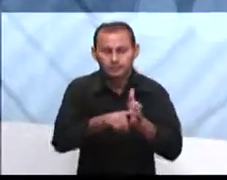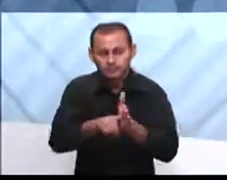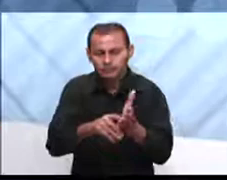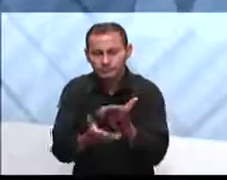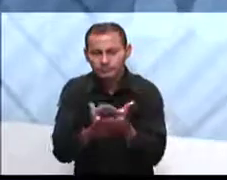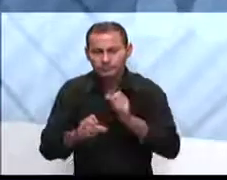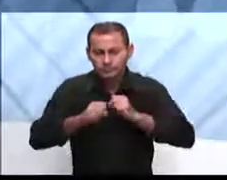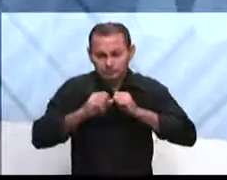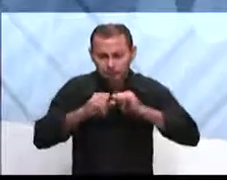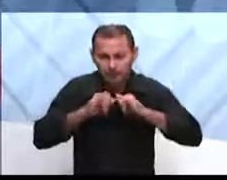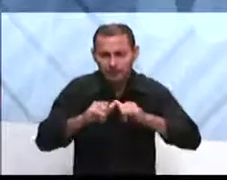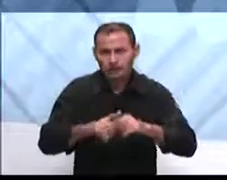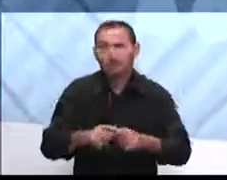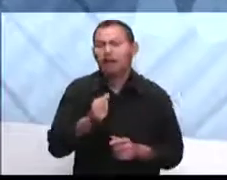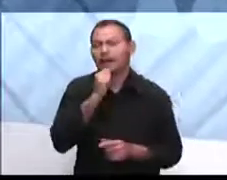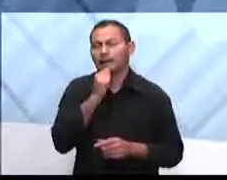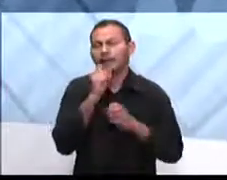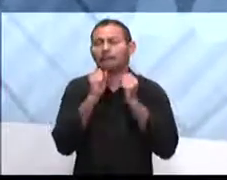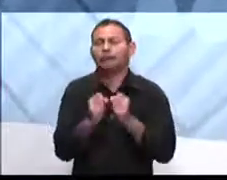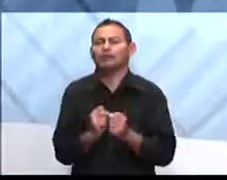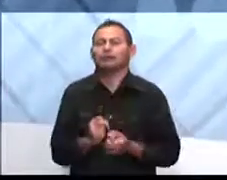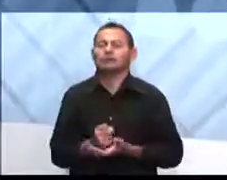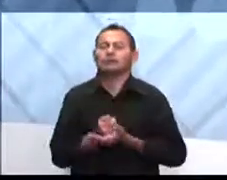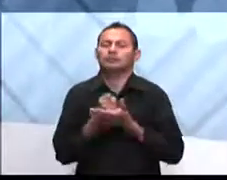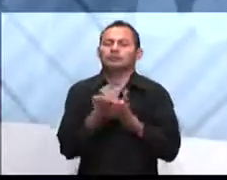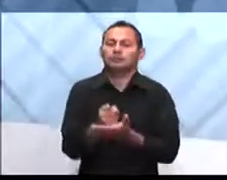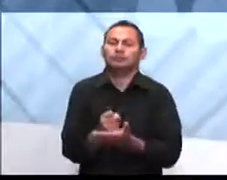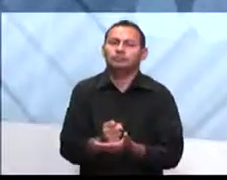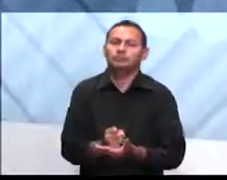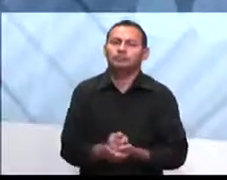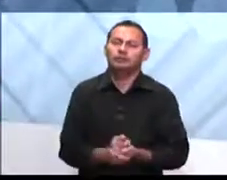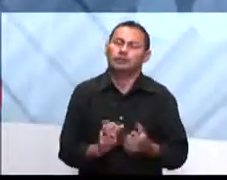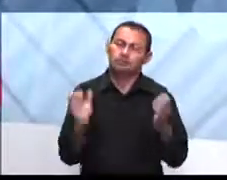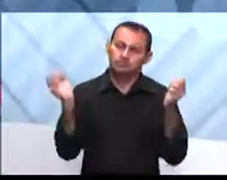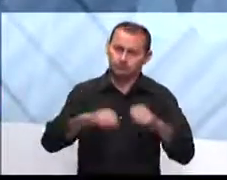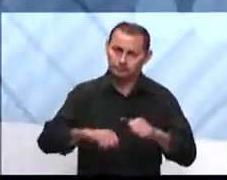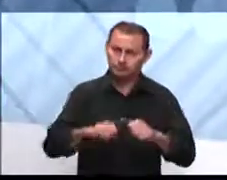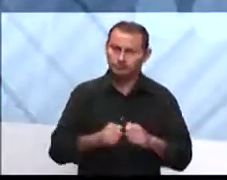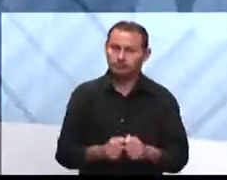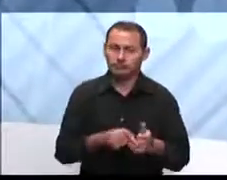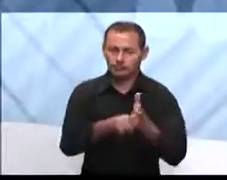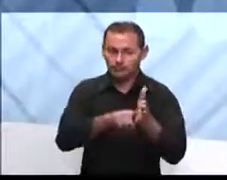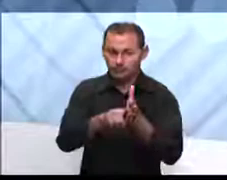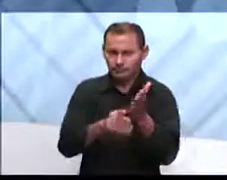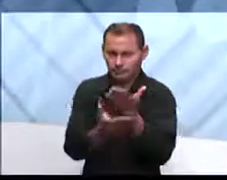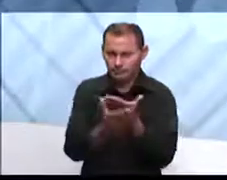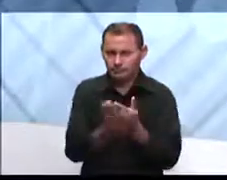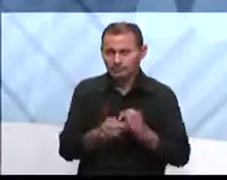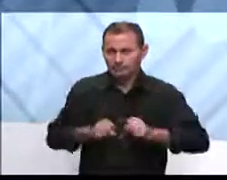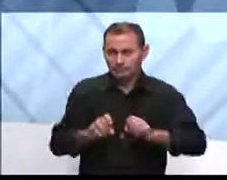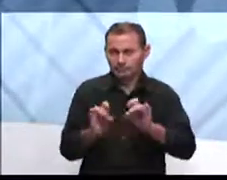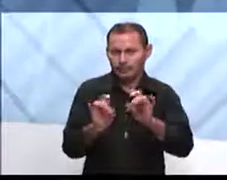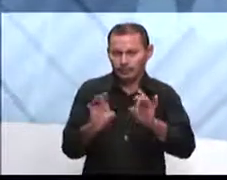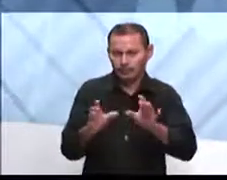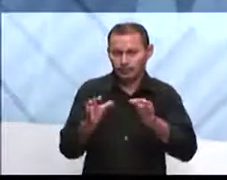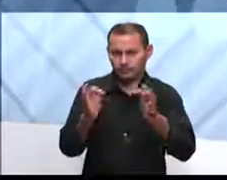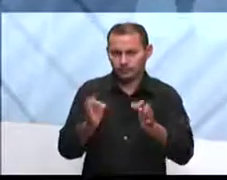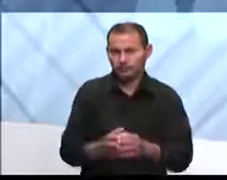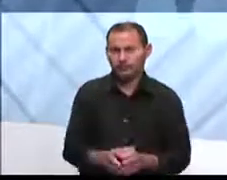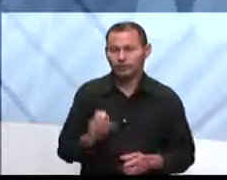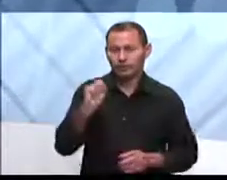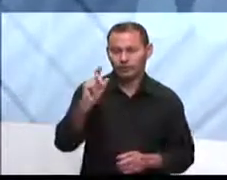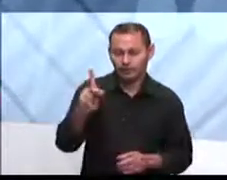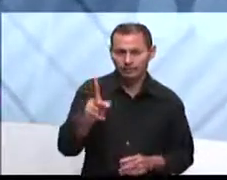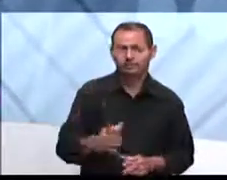de mercado e elas ainda podem dar suporte, né, então, para possíveis pesquisas mercadológicas.